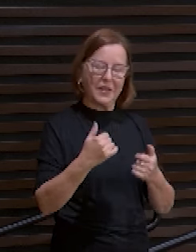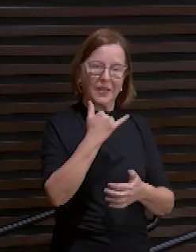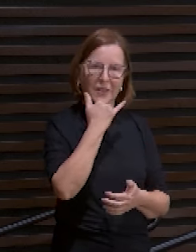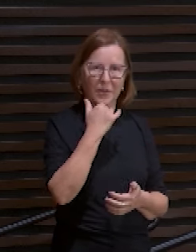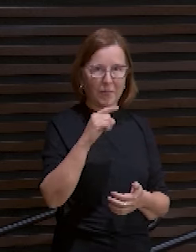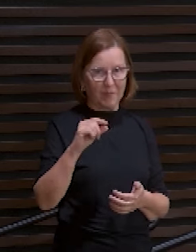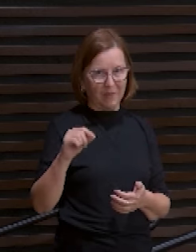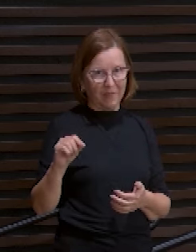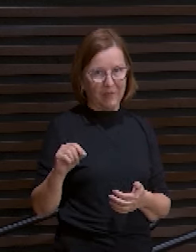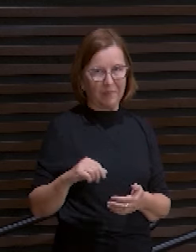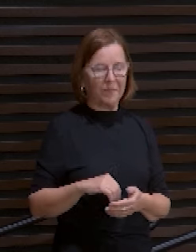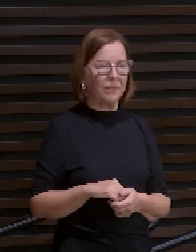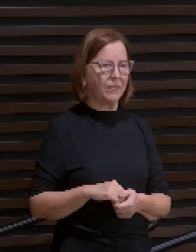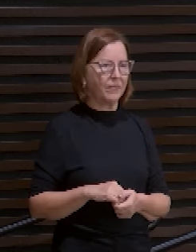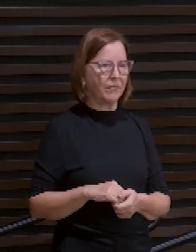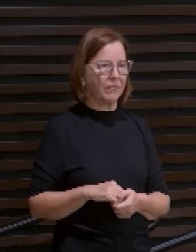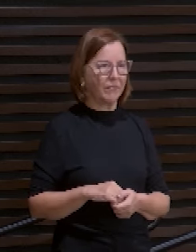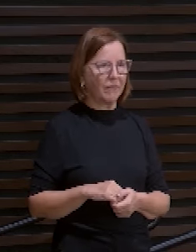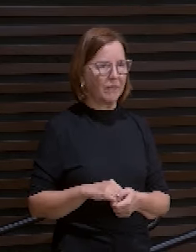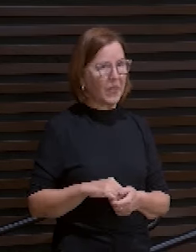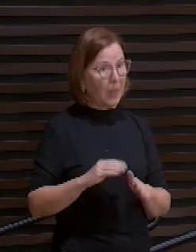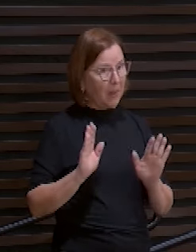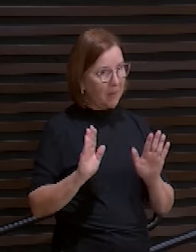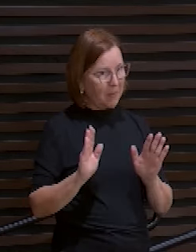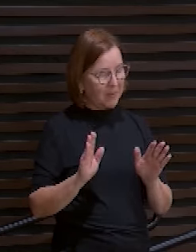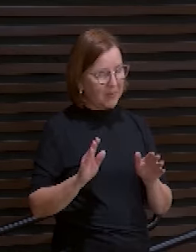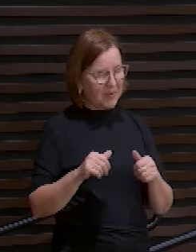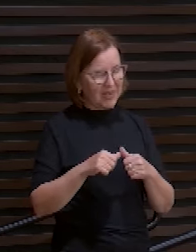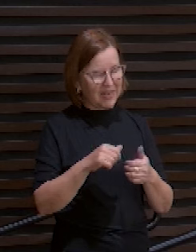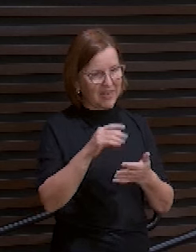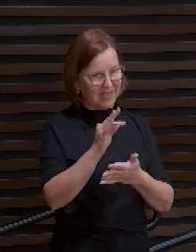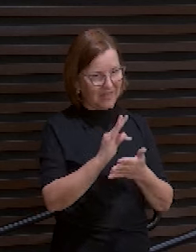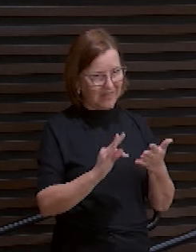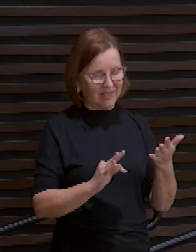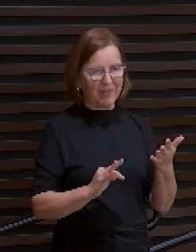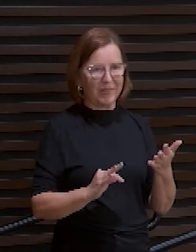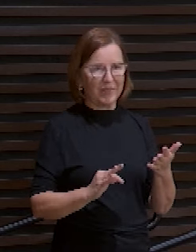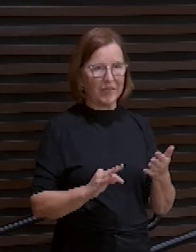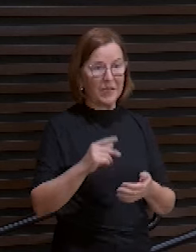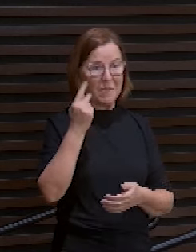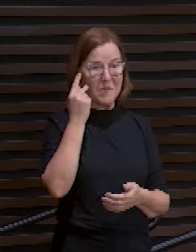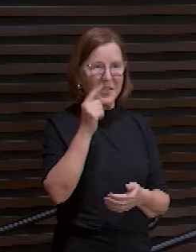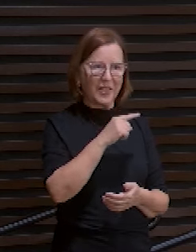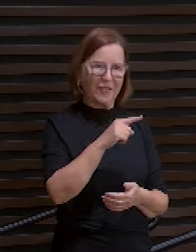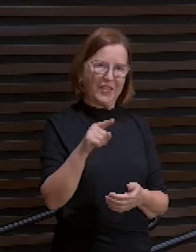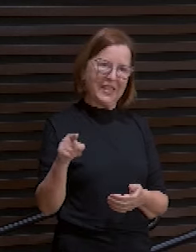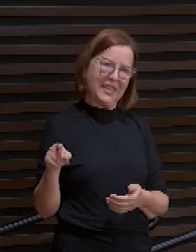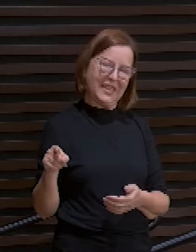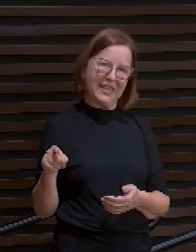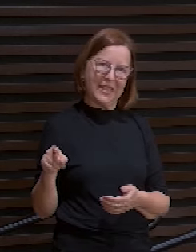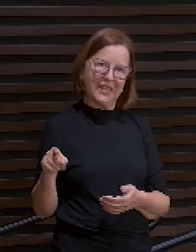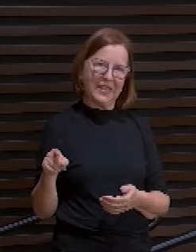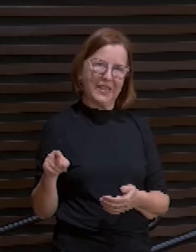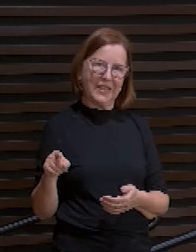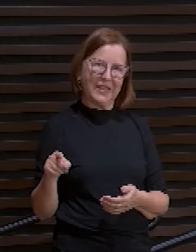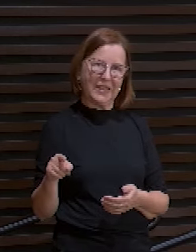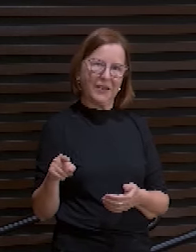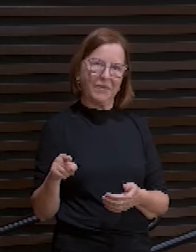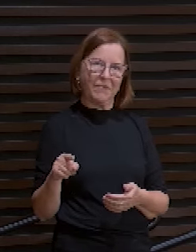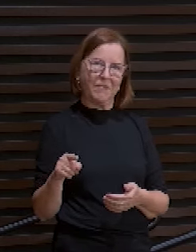vós eu faço uma pausa aqui no texto para que você se coloque diante